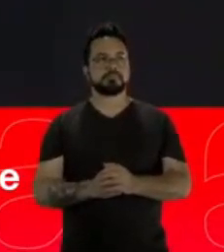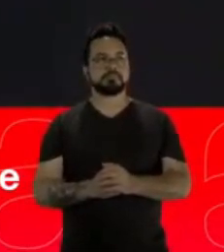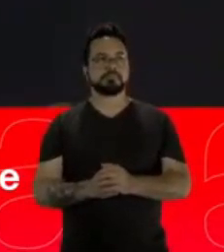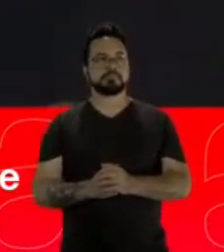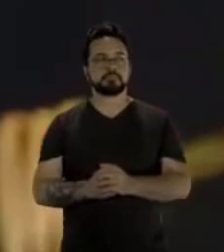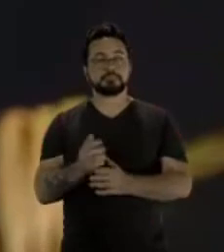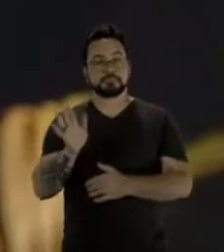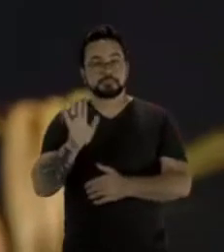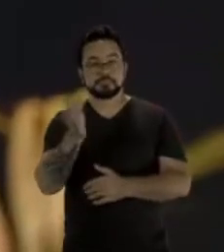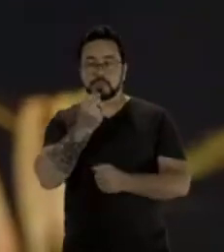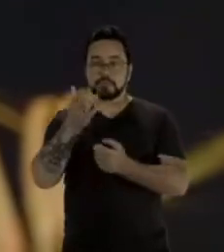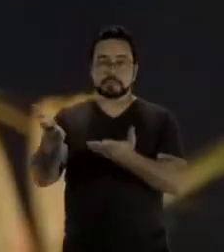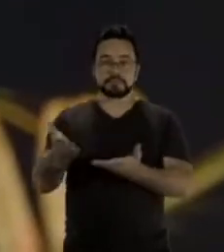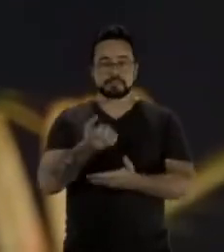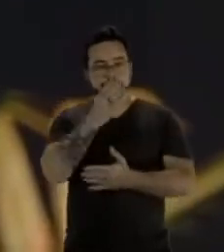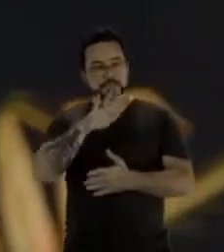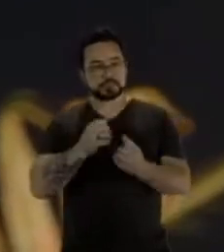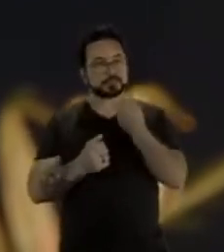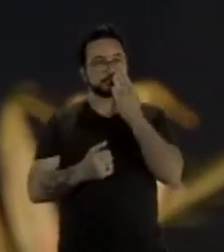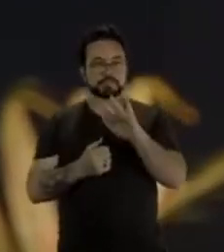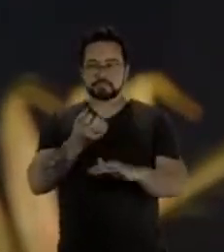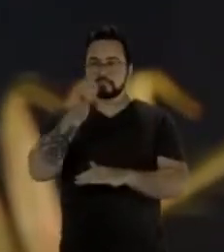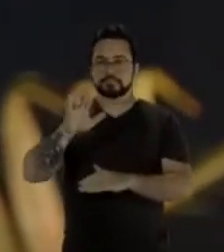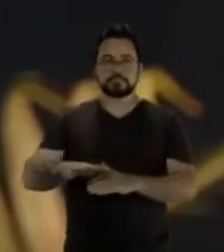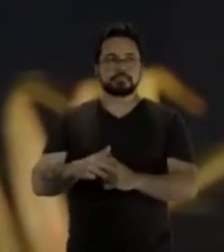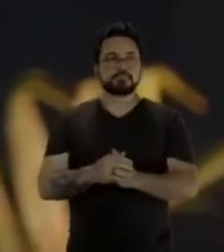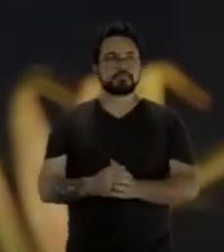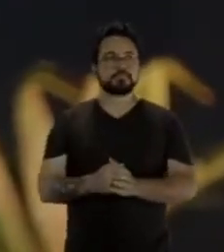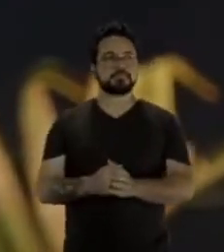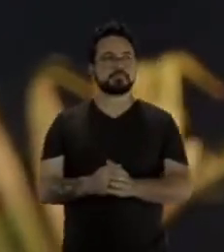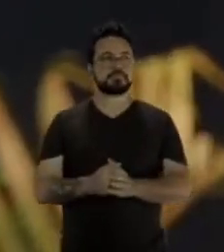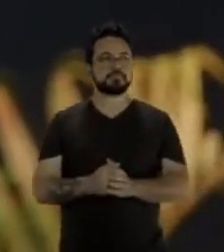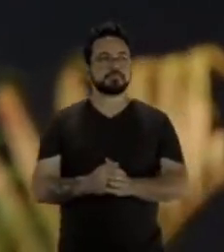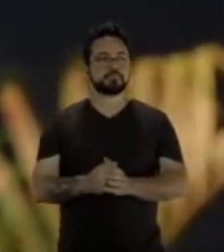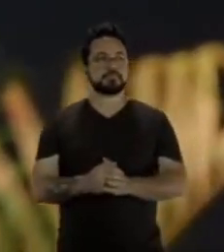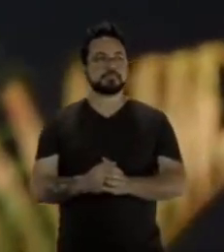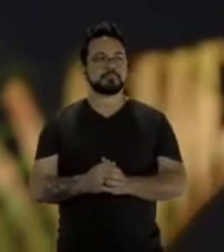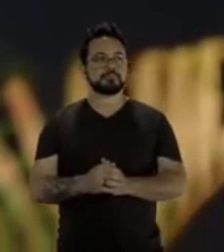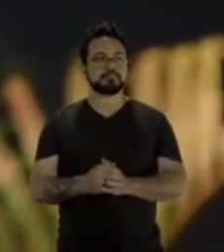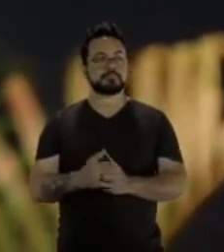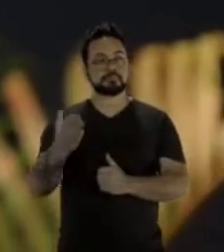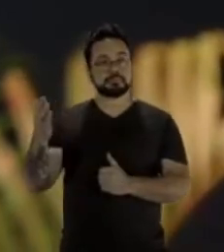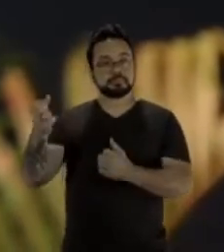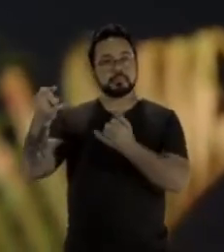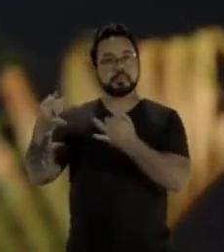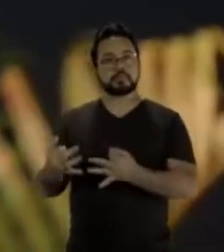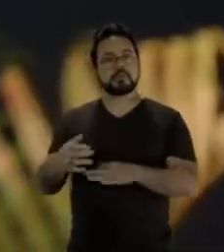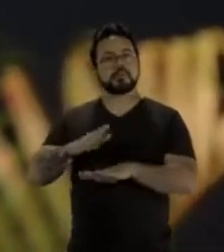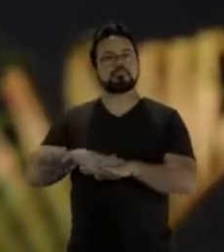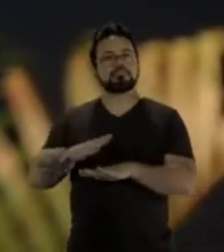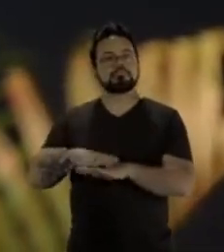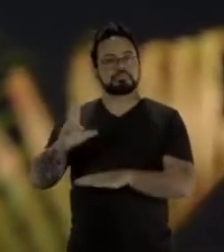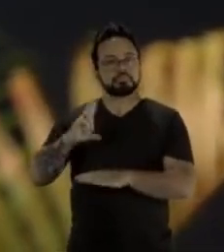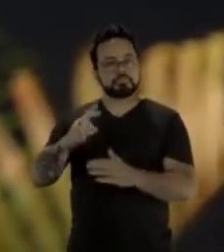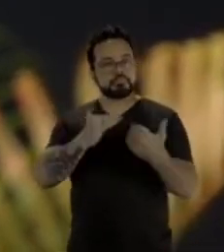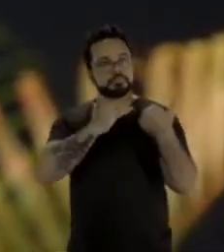Oi. Seja bem-vinda, tudo boa bem? Boa tarde, boa tarde a todos. Boa tarde. A Alice falou um pouquinho sobre fazer a sua parte, né? Acho